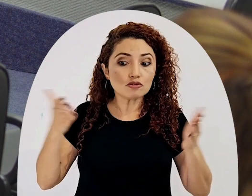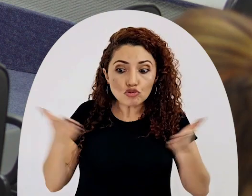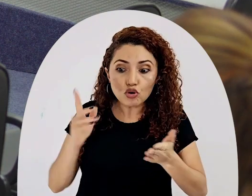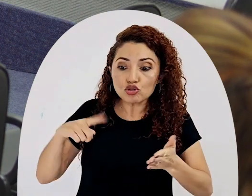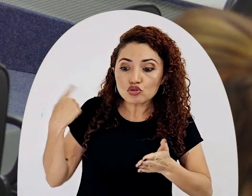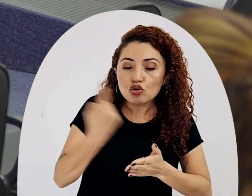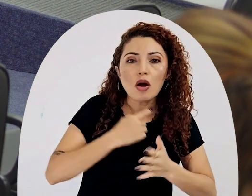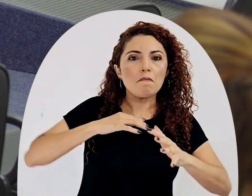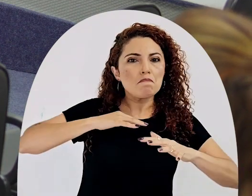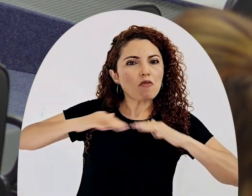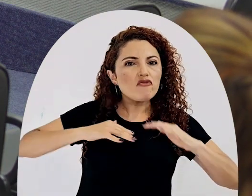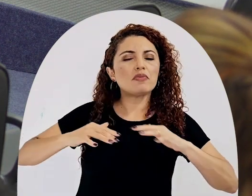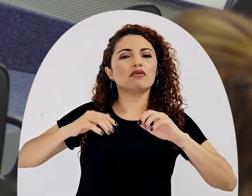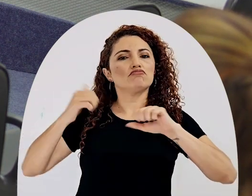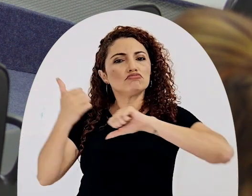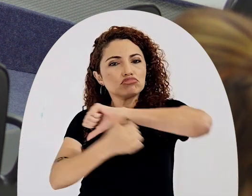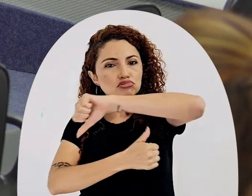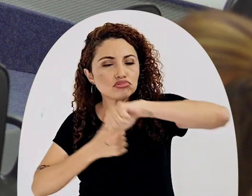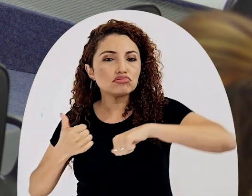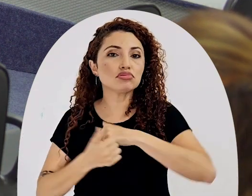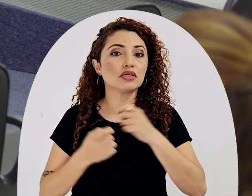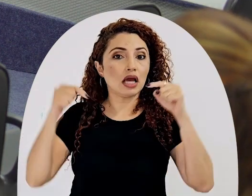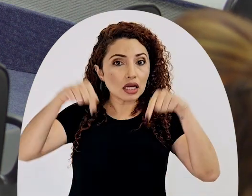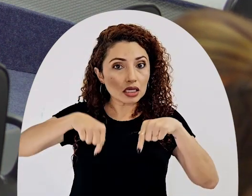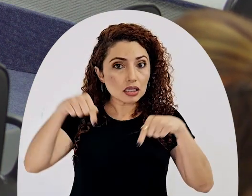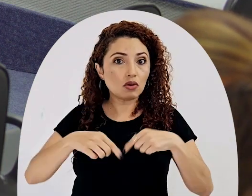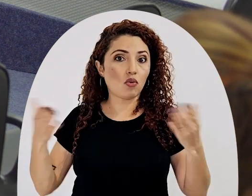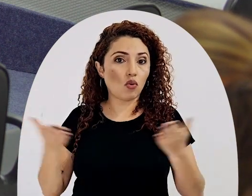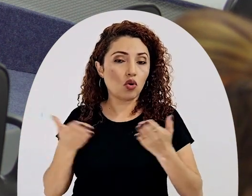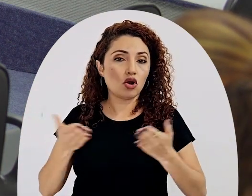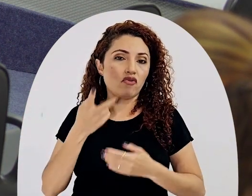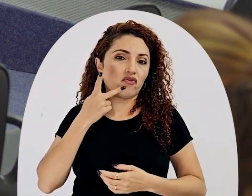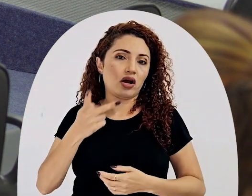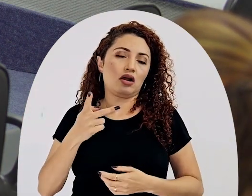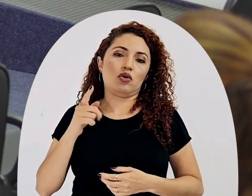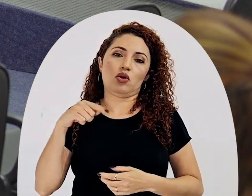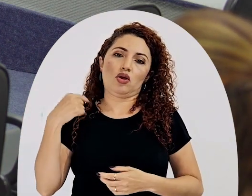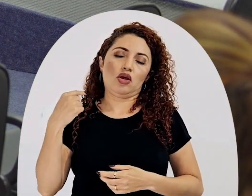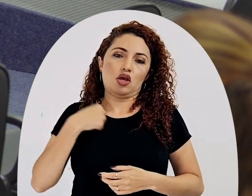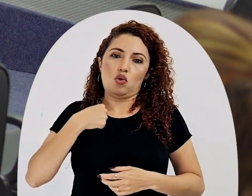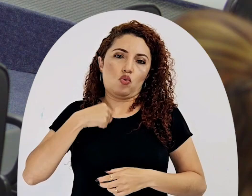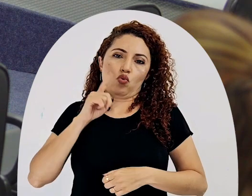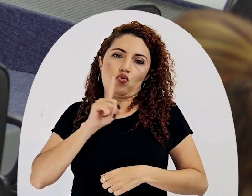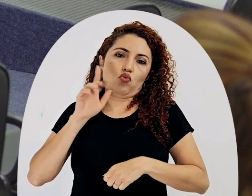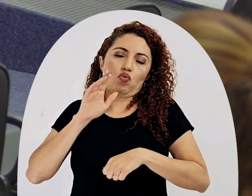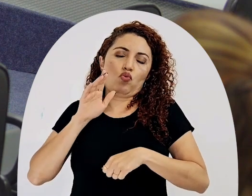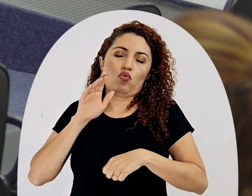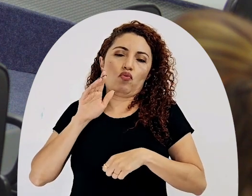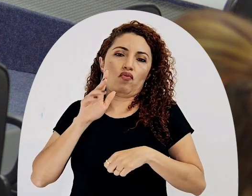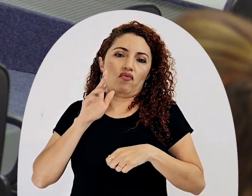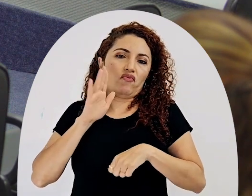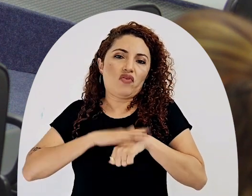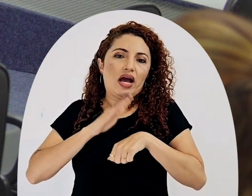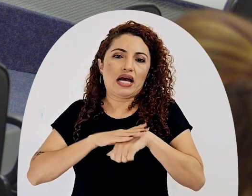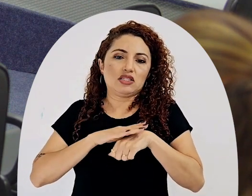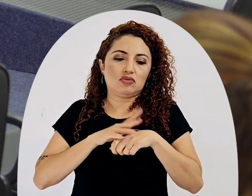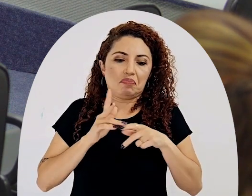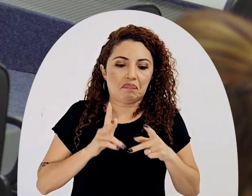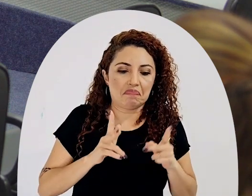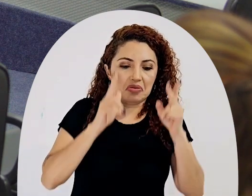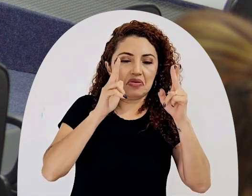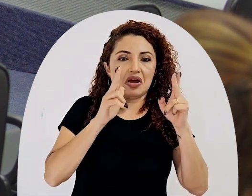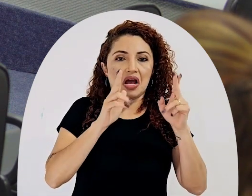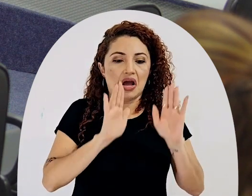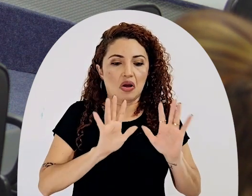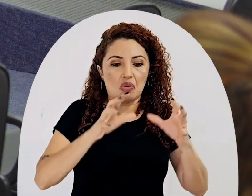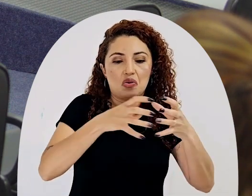que eu não faço nenhum recorte, né, de classe social e de gênero, porque isso abarca, de classe social e de